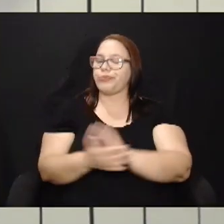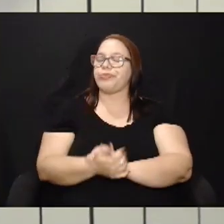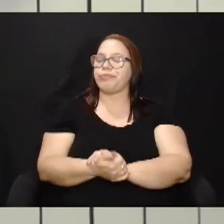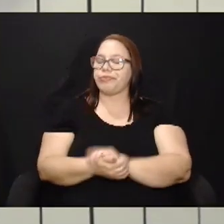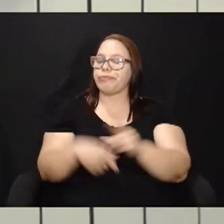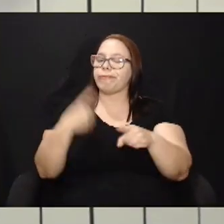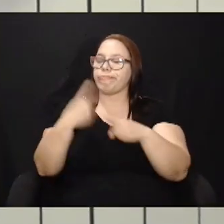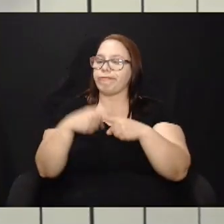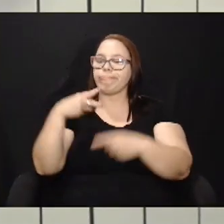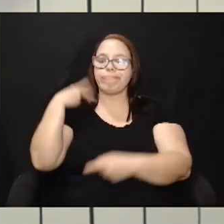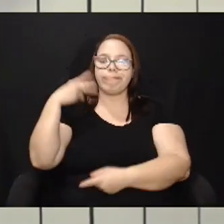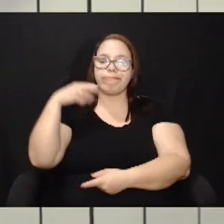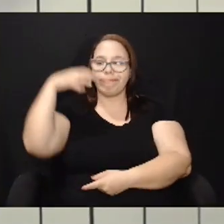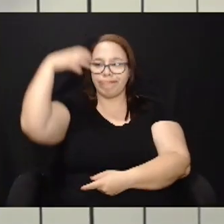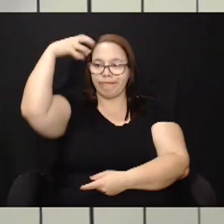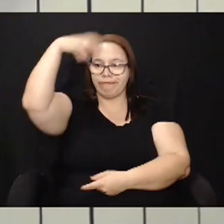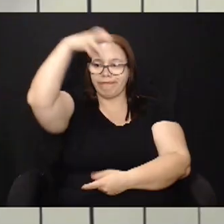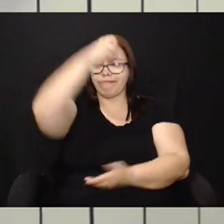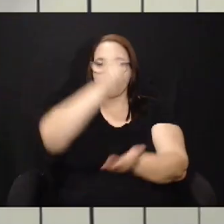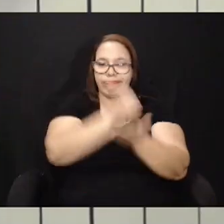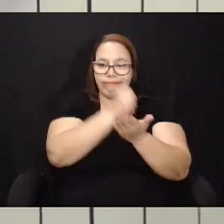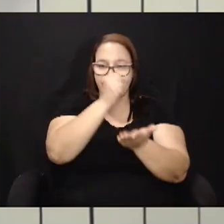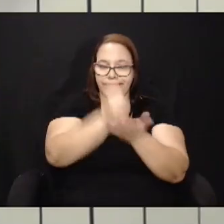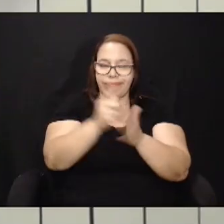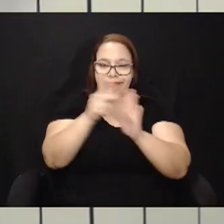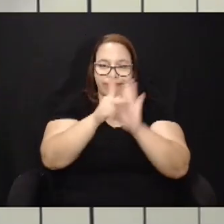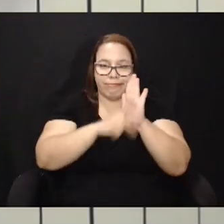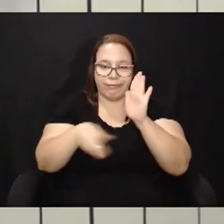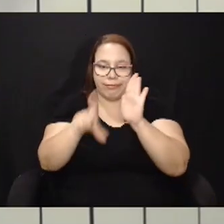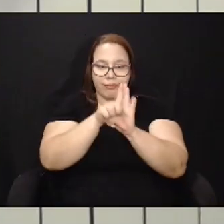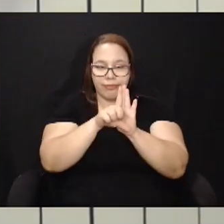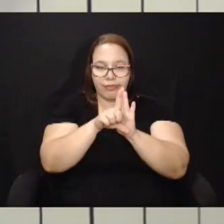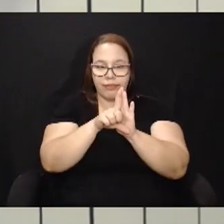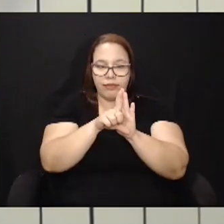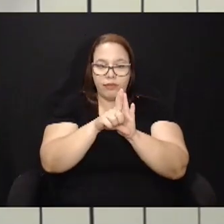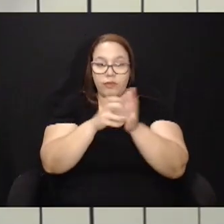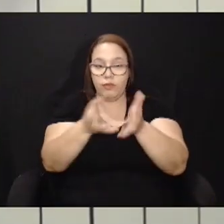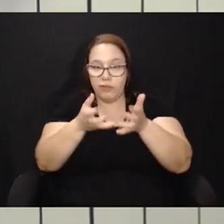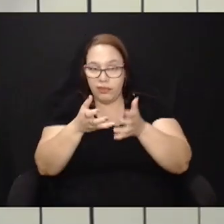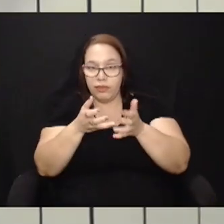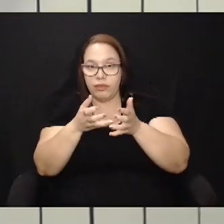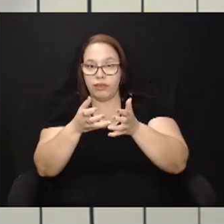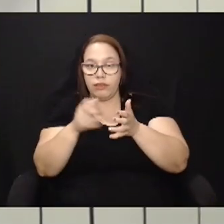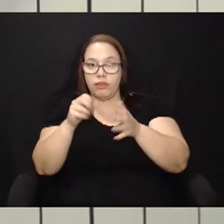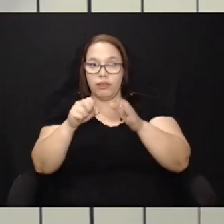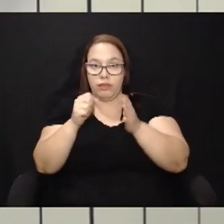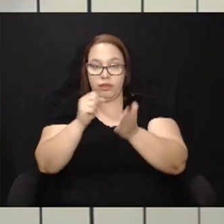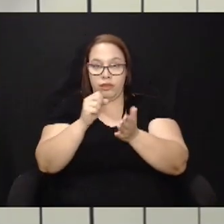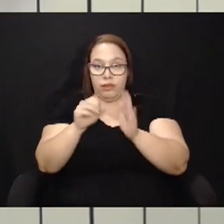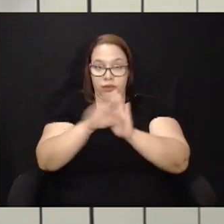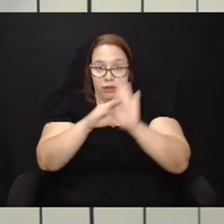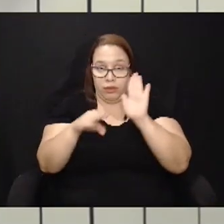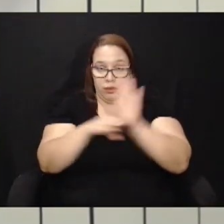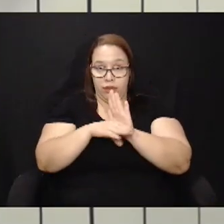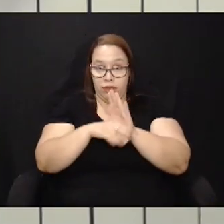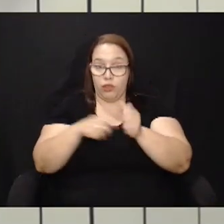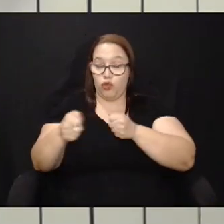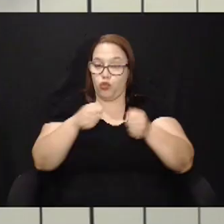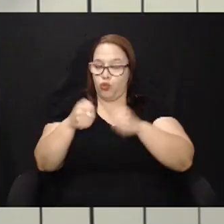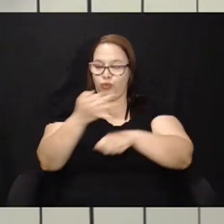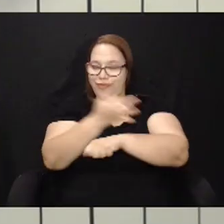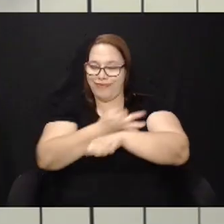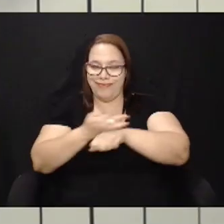Vini Oliveira protocola projeto de lei e quer instituir em Campinas o programa Agita Férias, durante